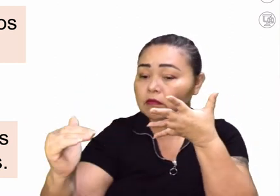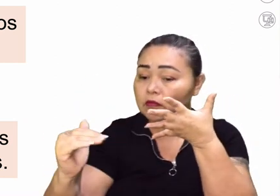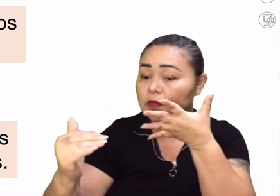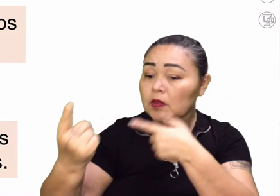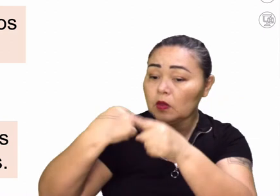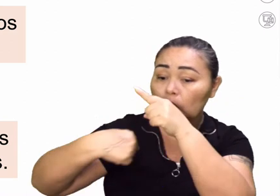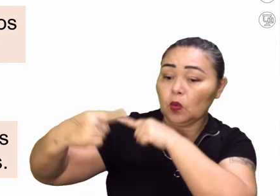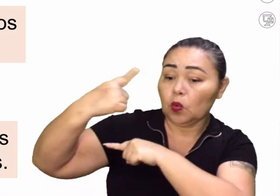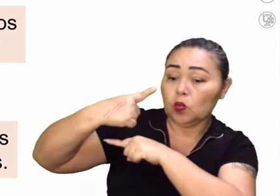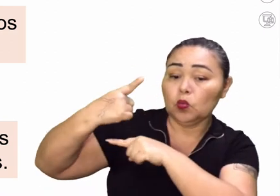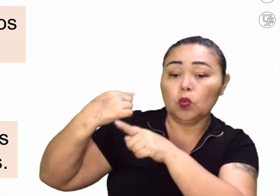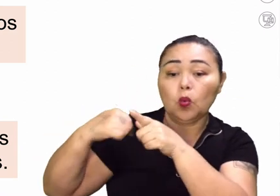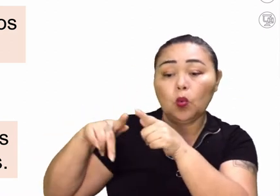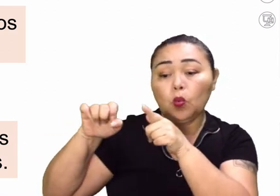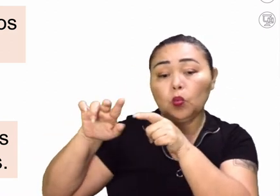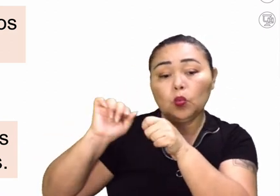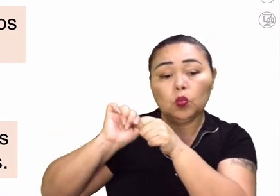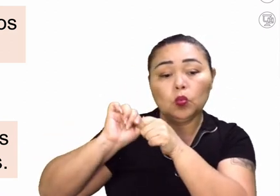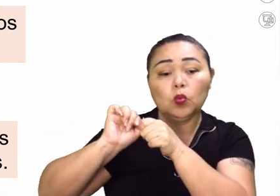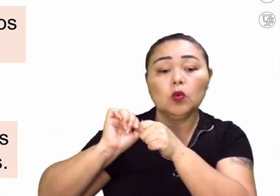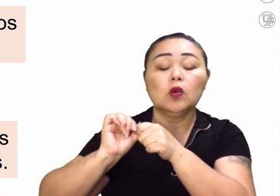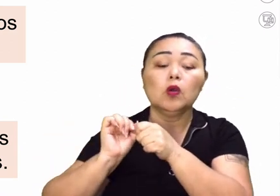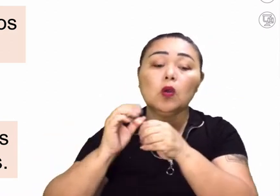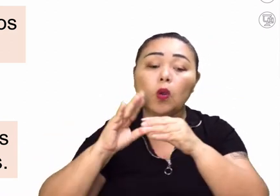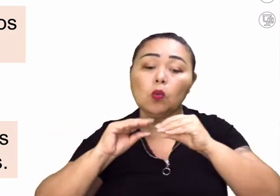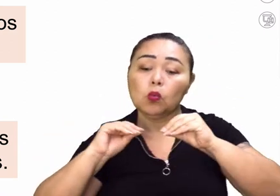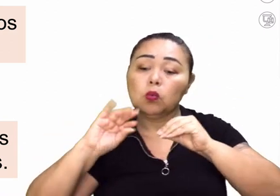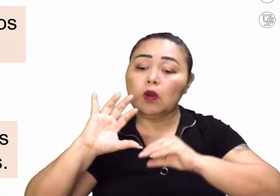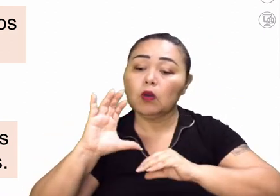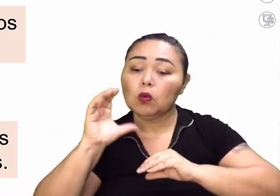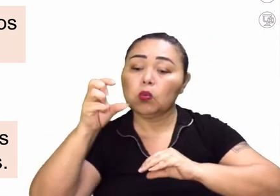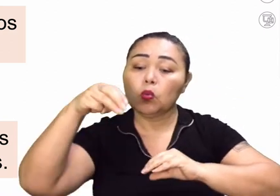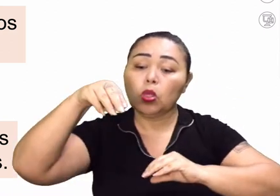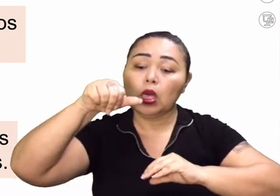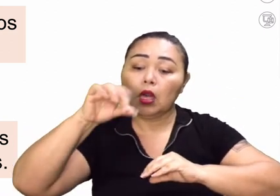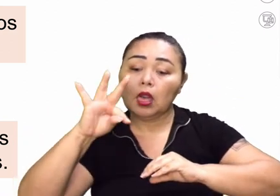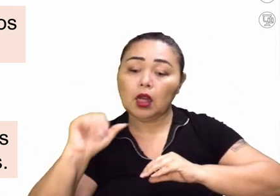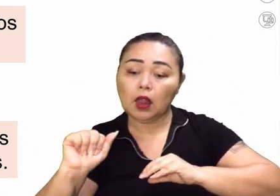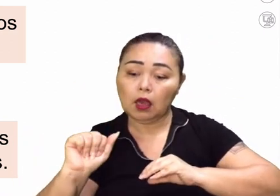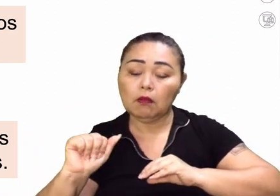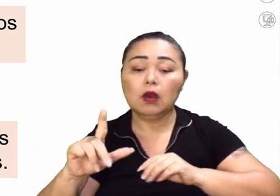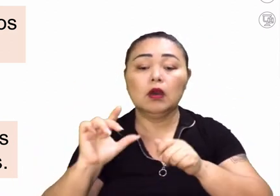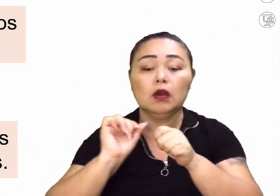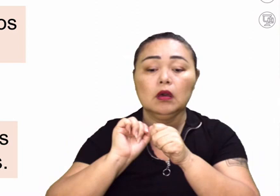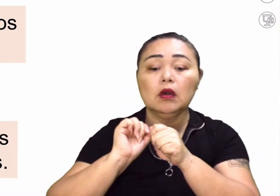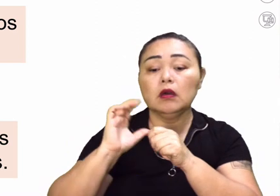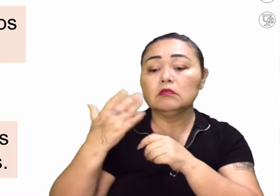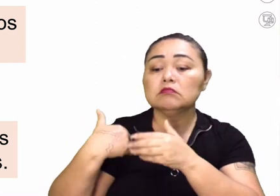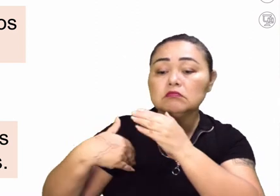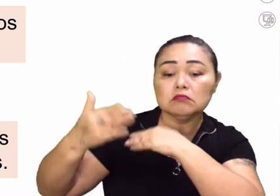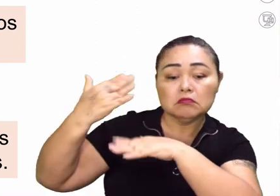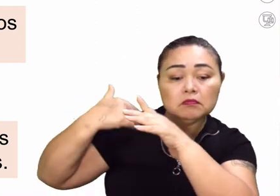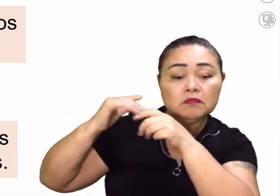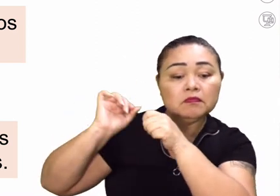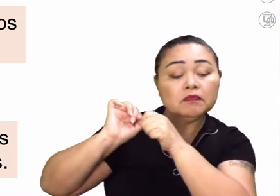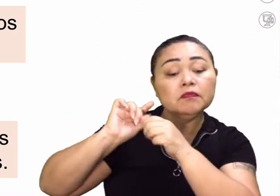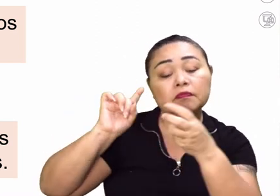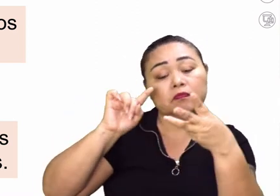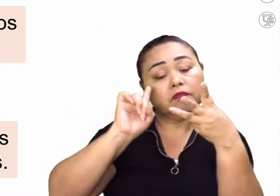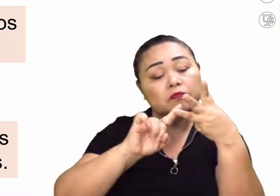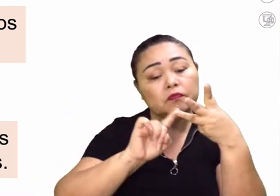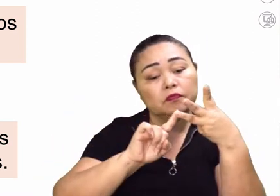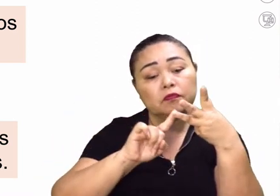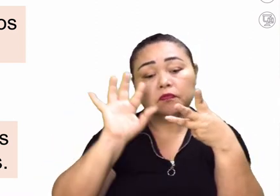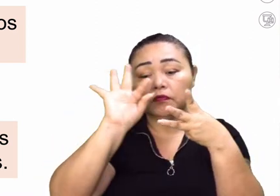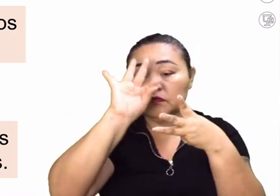geológica a segundo morfoclimático que considera a ação dos climas passados e